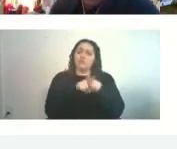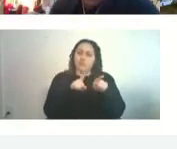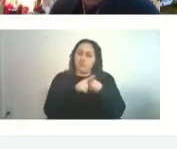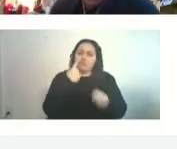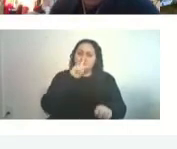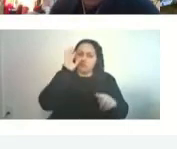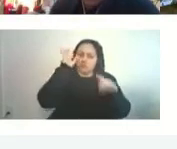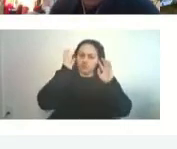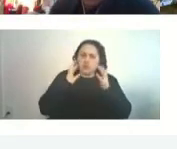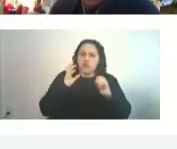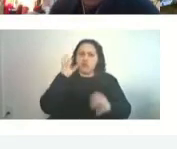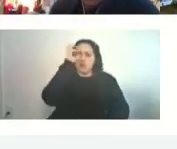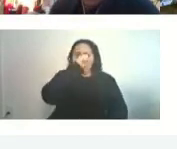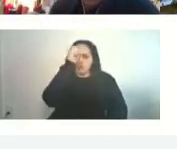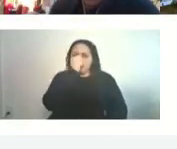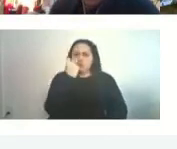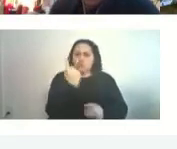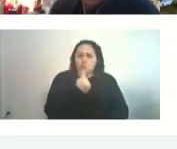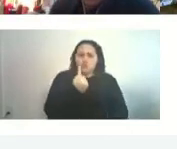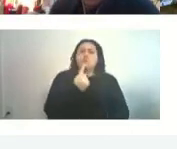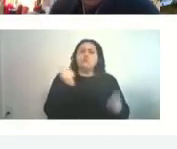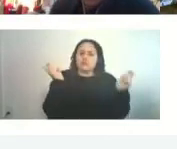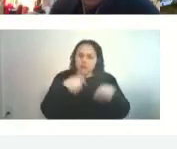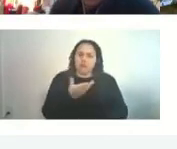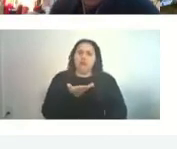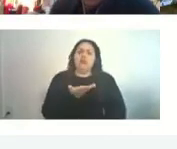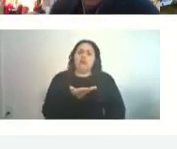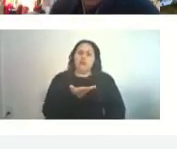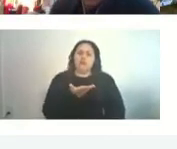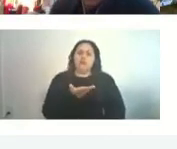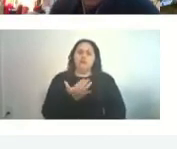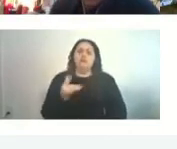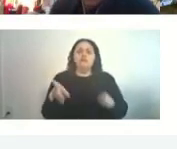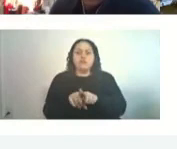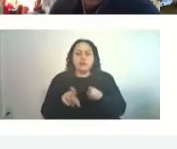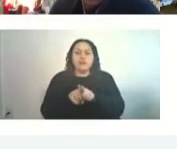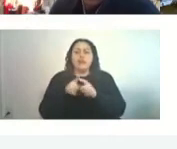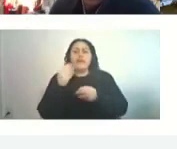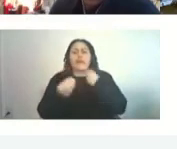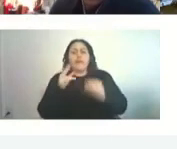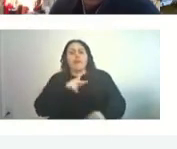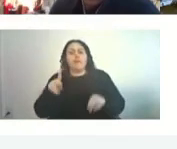decisões tomadas, sobre o que ensinarem e sobre como avaliar, né,